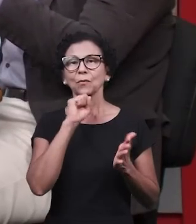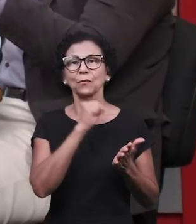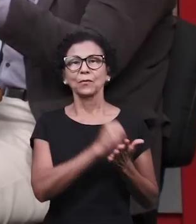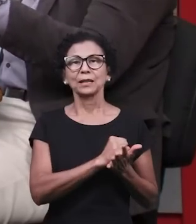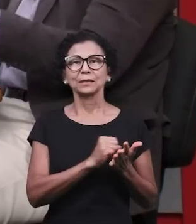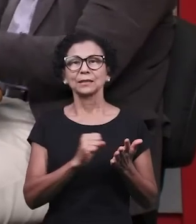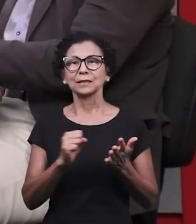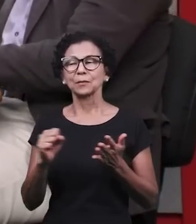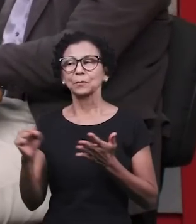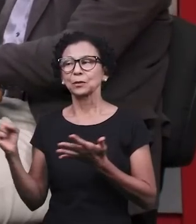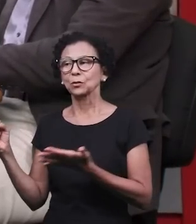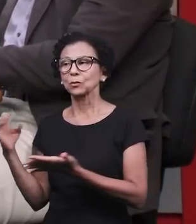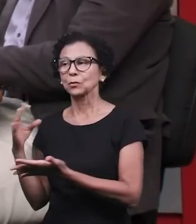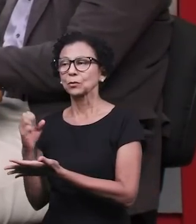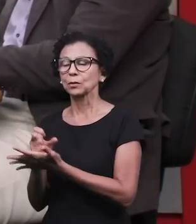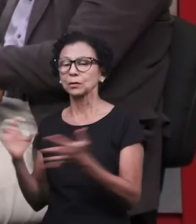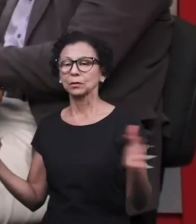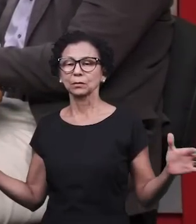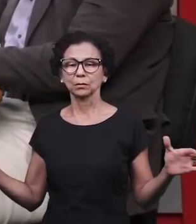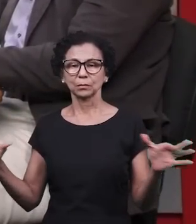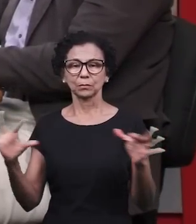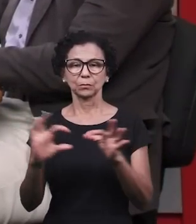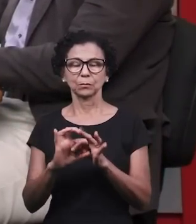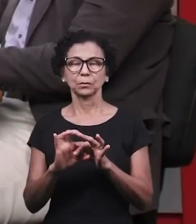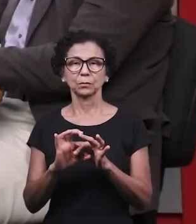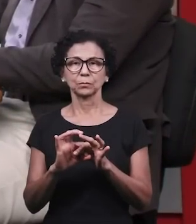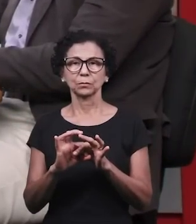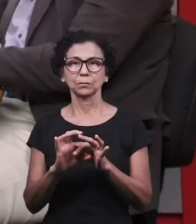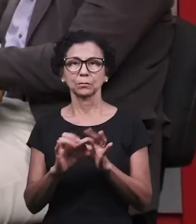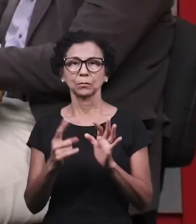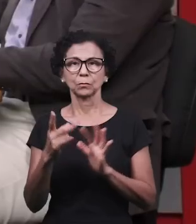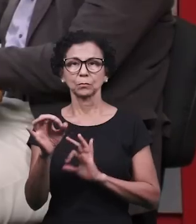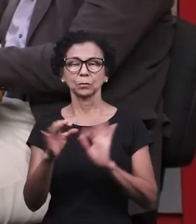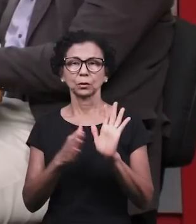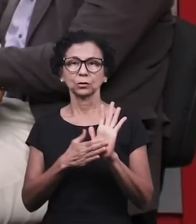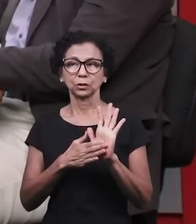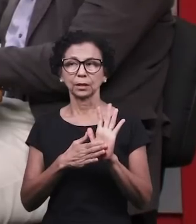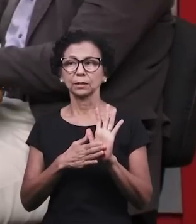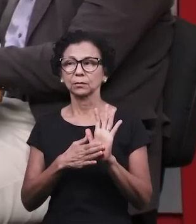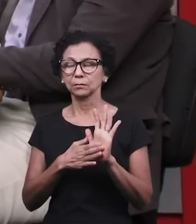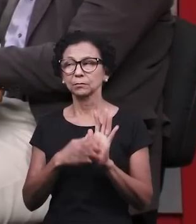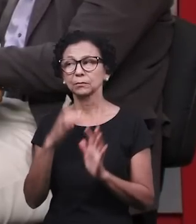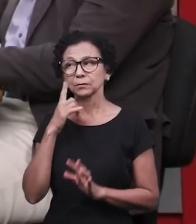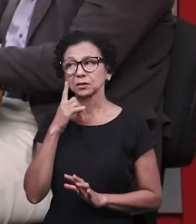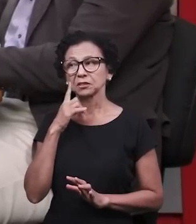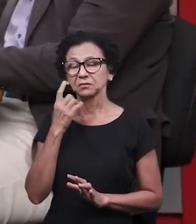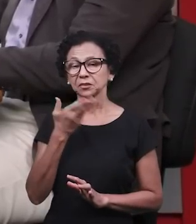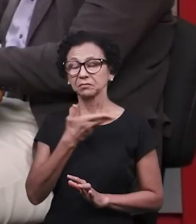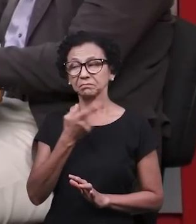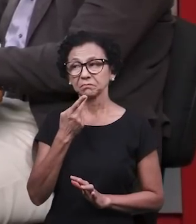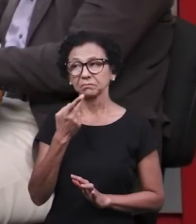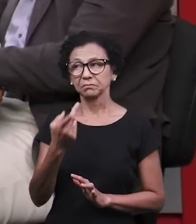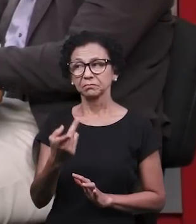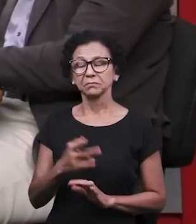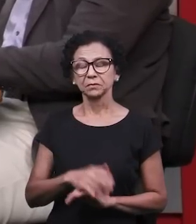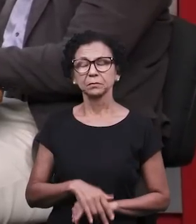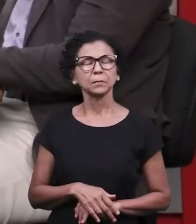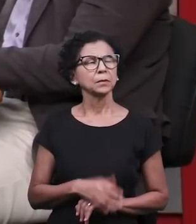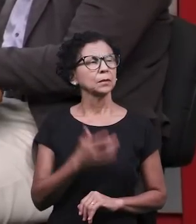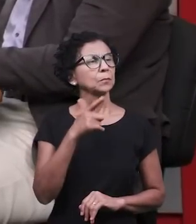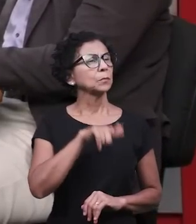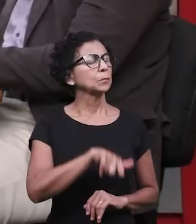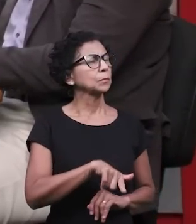Exato. Não é? Cada um nasceu em um determinado momento. E como os irmãos percebem, depois